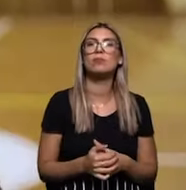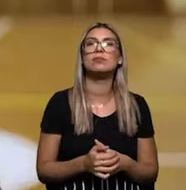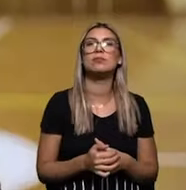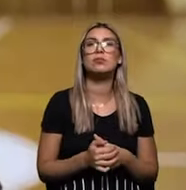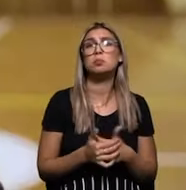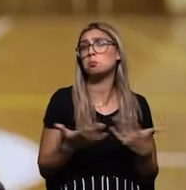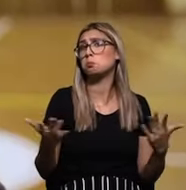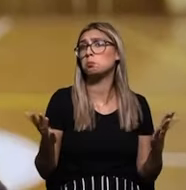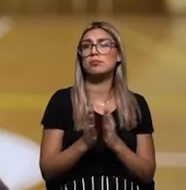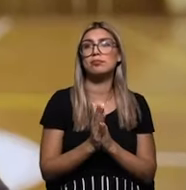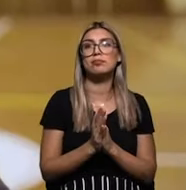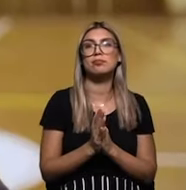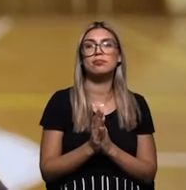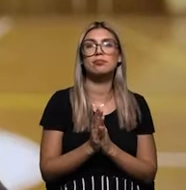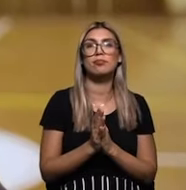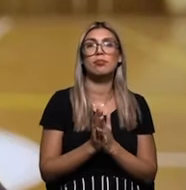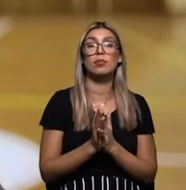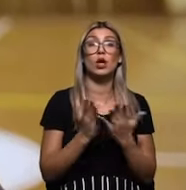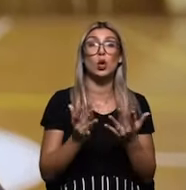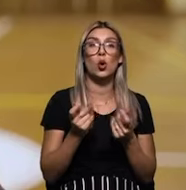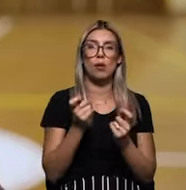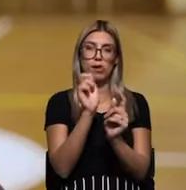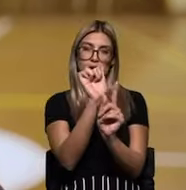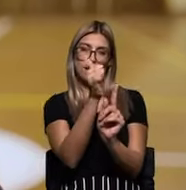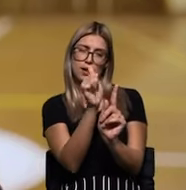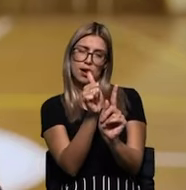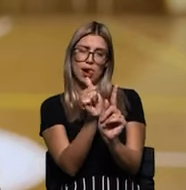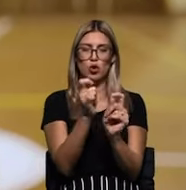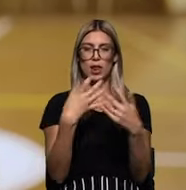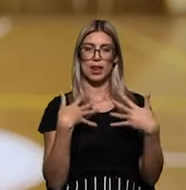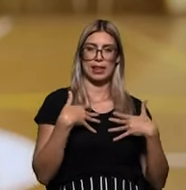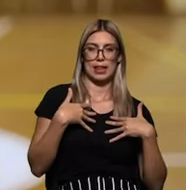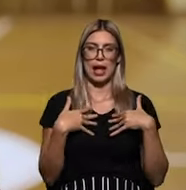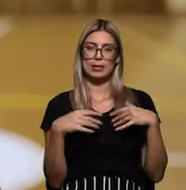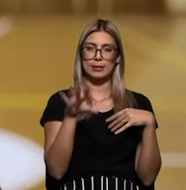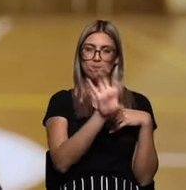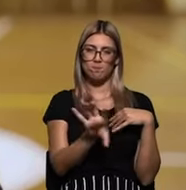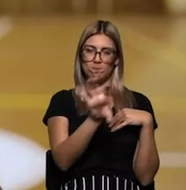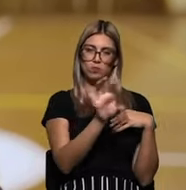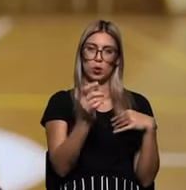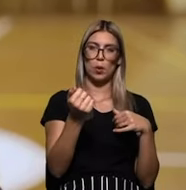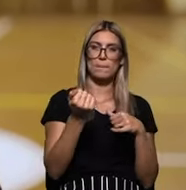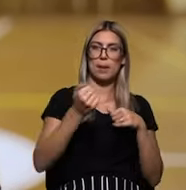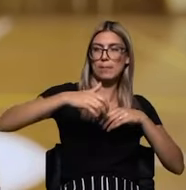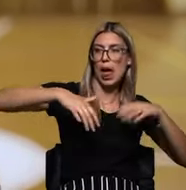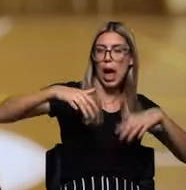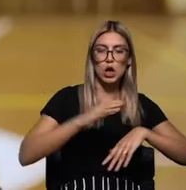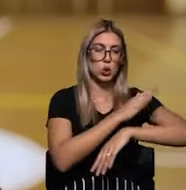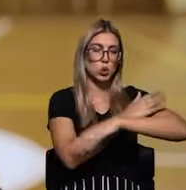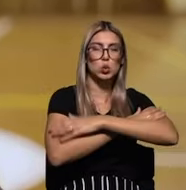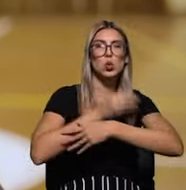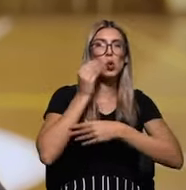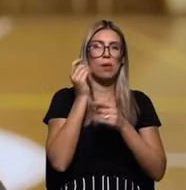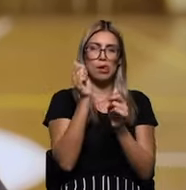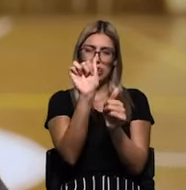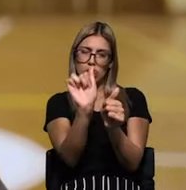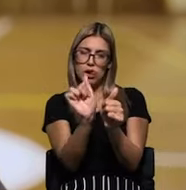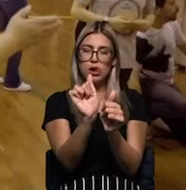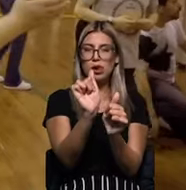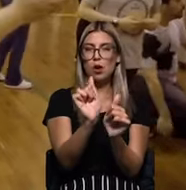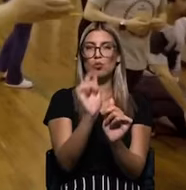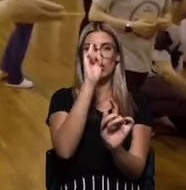portanto, neste momento é dar os retoques finais na coreografia, nos passos, nos braços, para que tudo fique certo para o grande